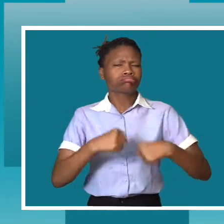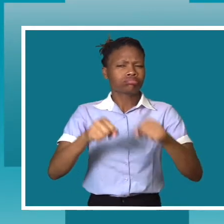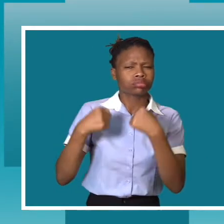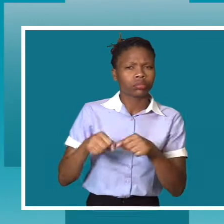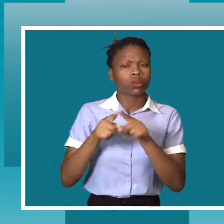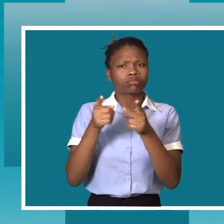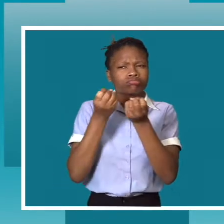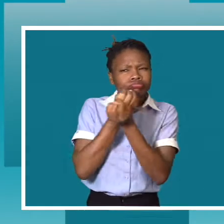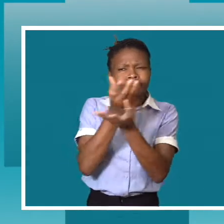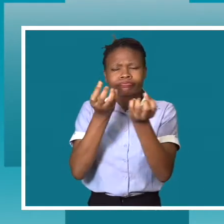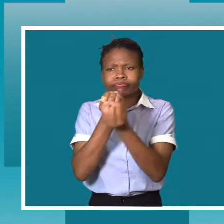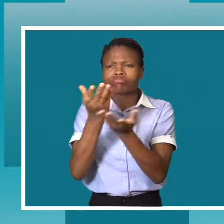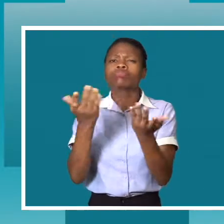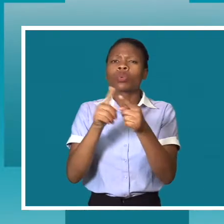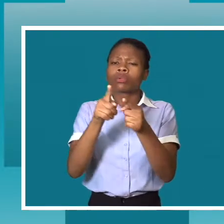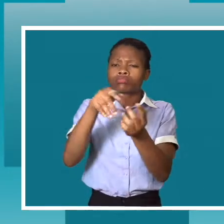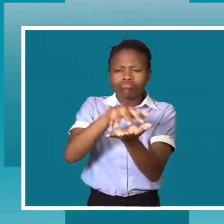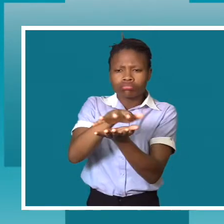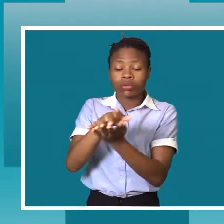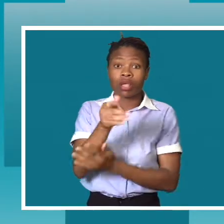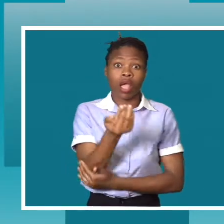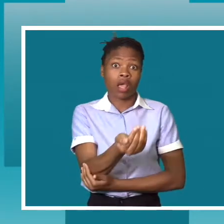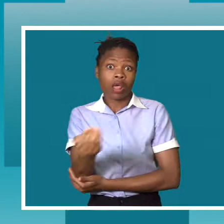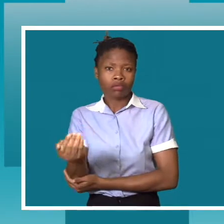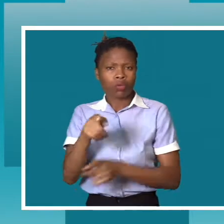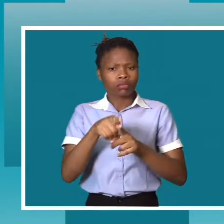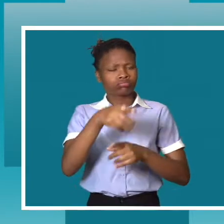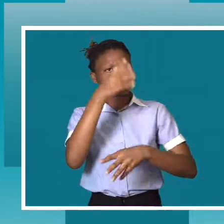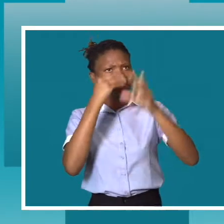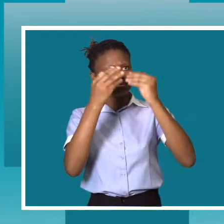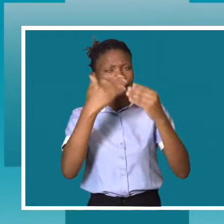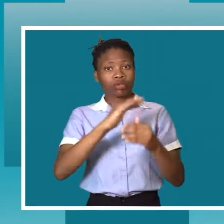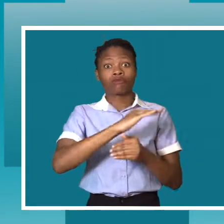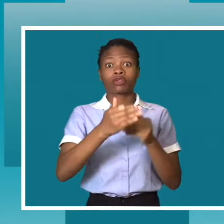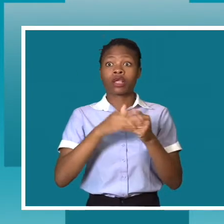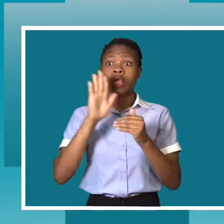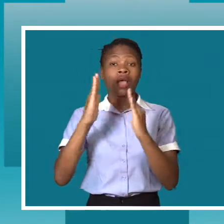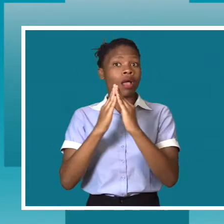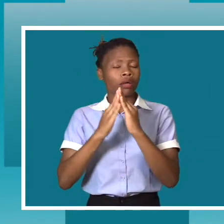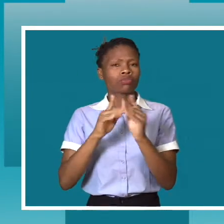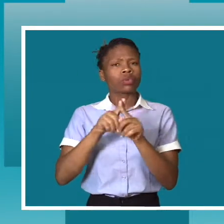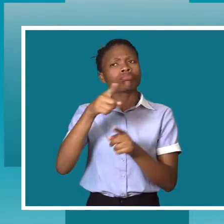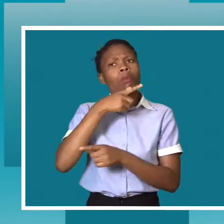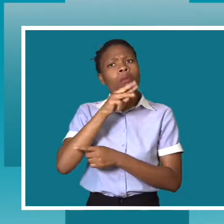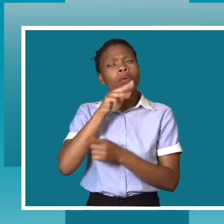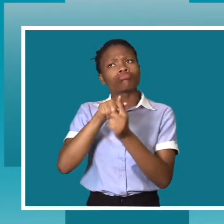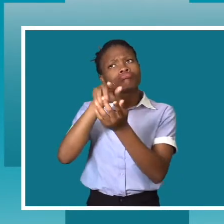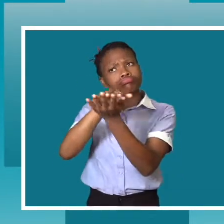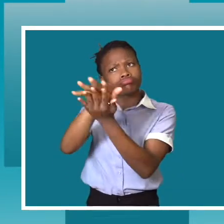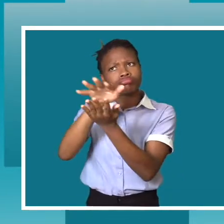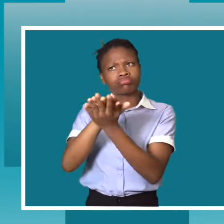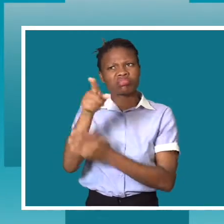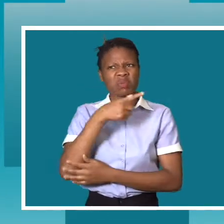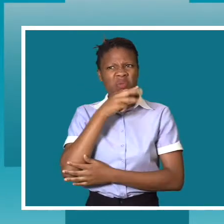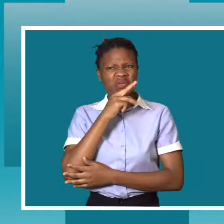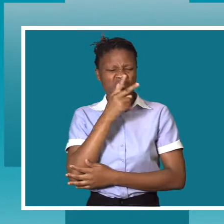Os jovens ativistas revelam que às vezes os pais se revoltam contra os ativistas, acusando-os